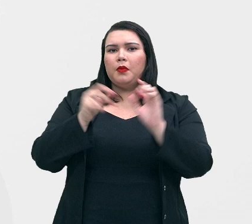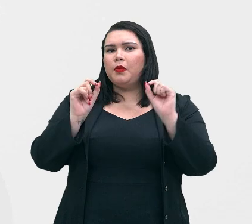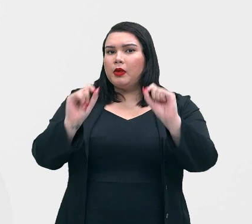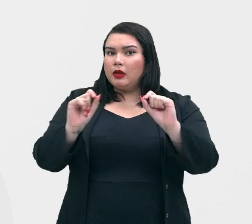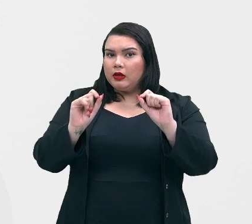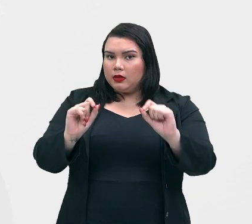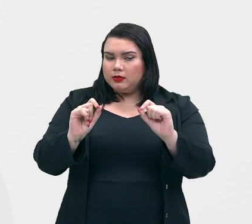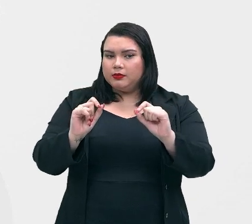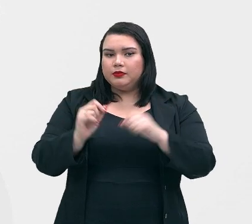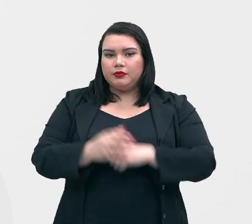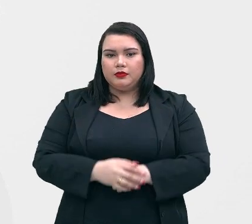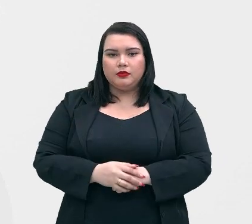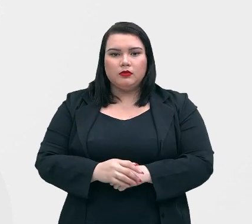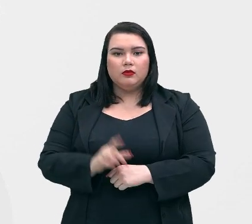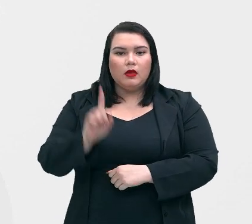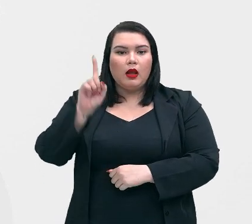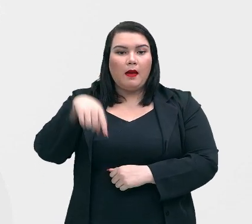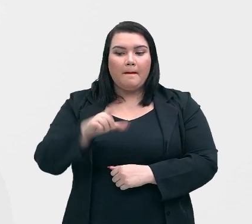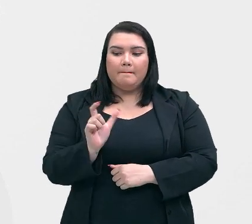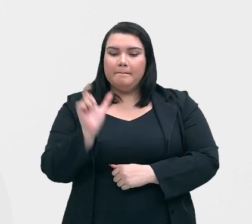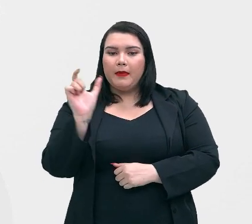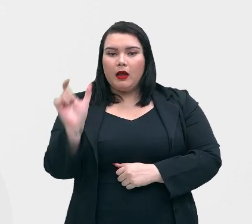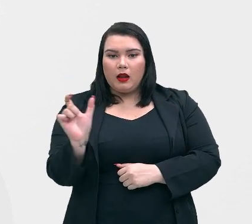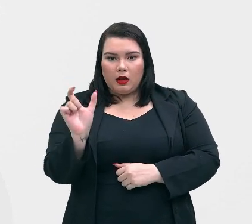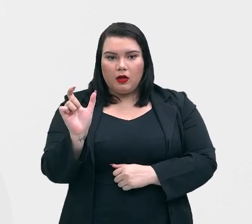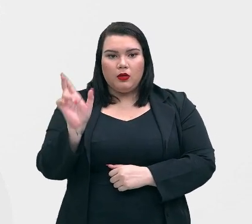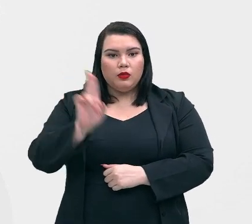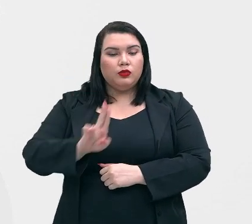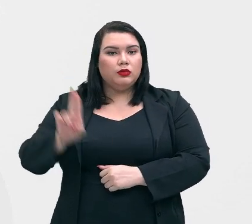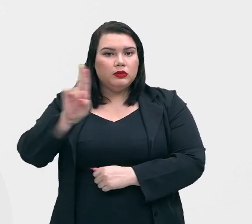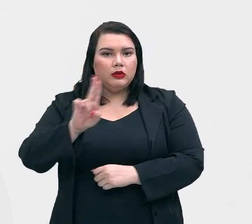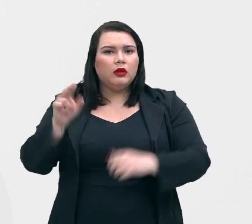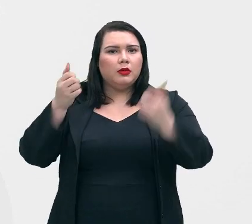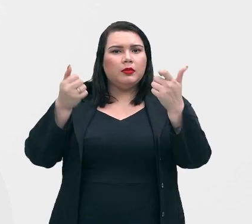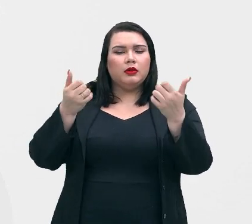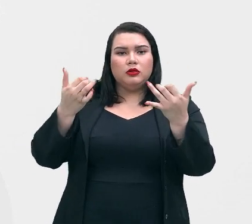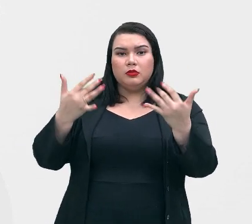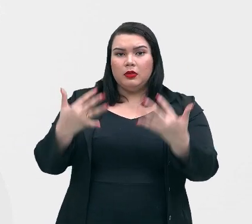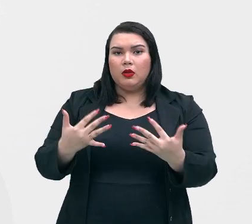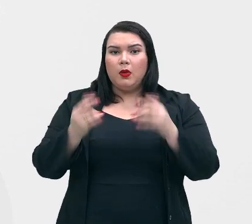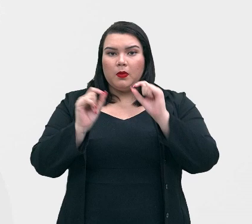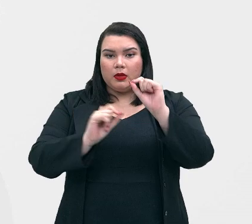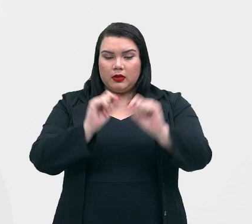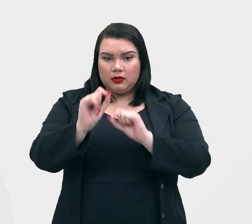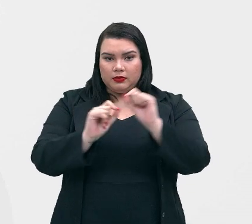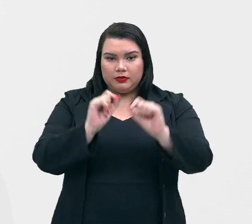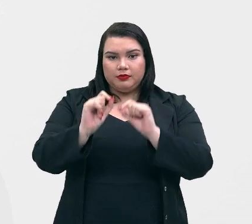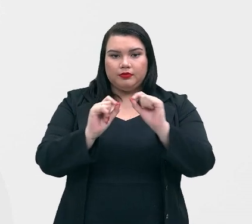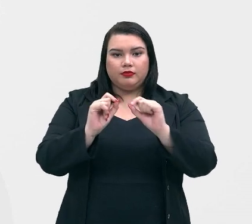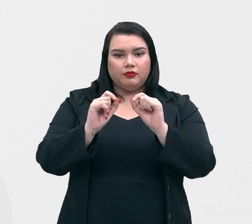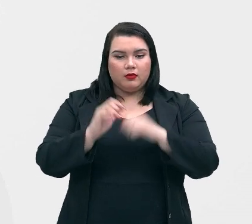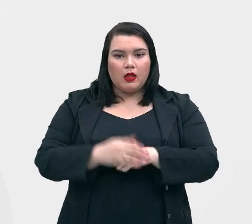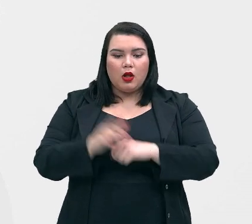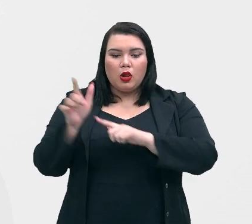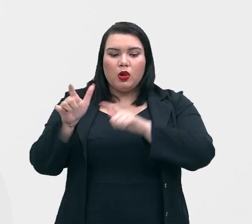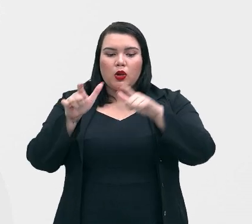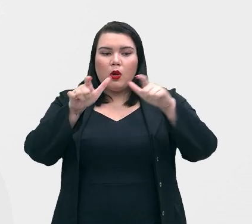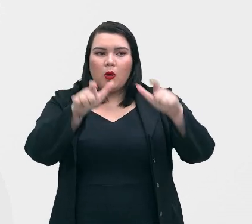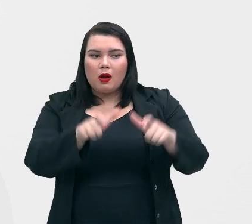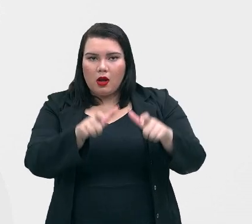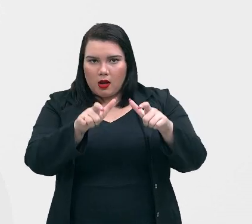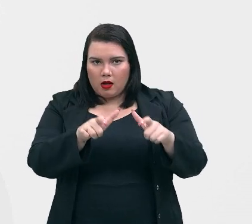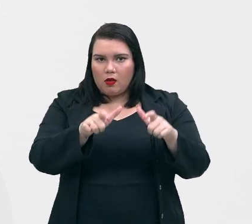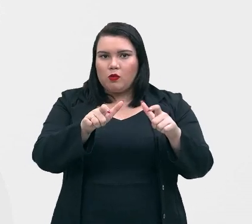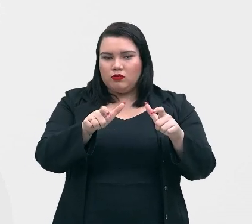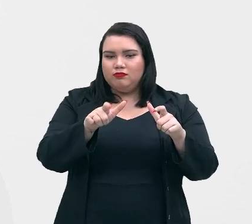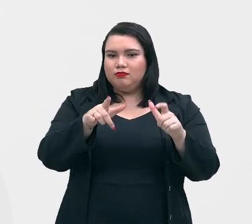vai ser? Uma bacia hidrográfica, gente, é um termo utilizado para caracterizar aí uma porção